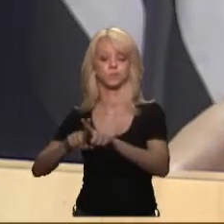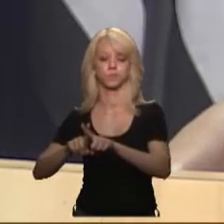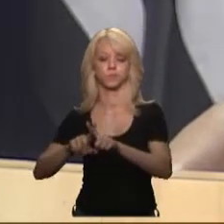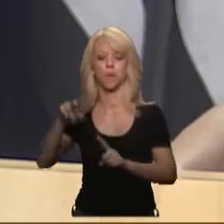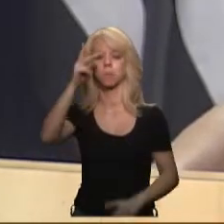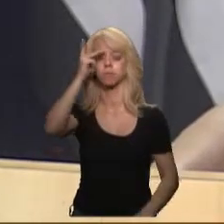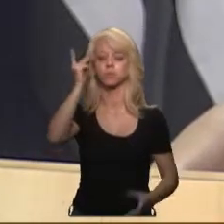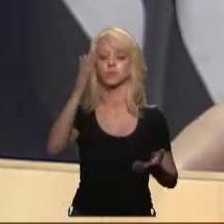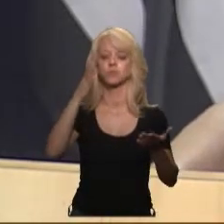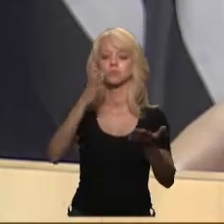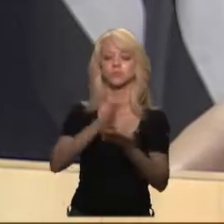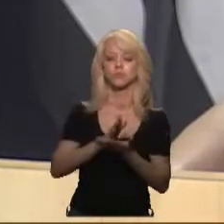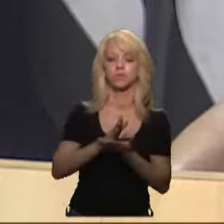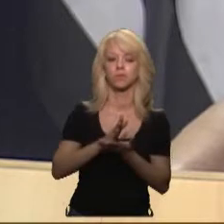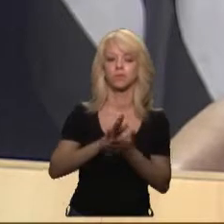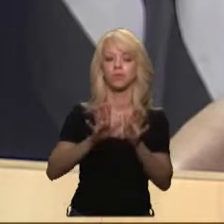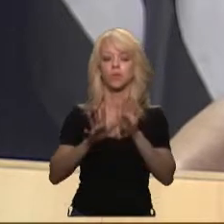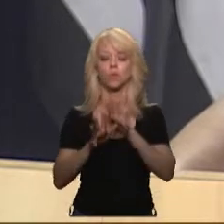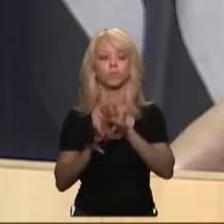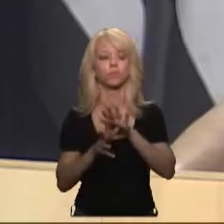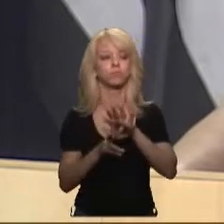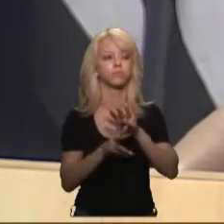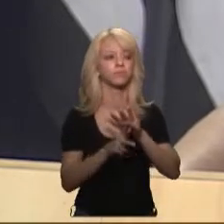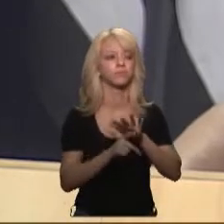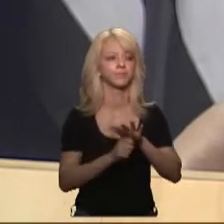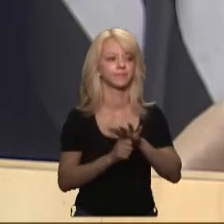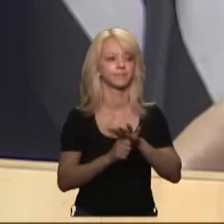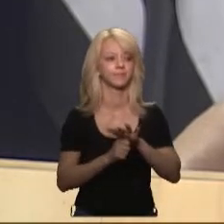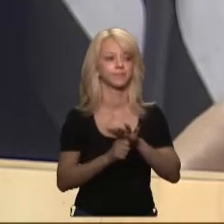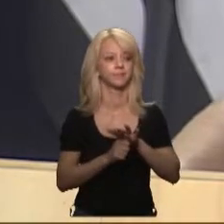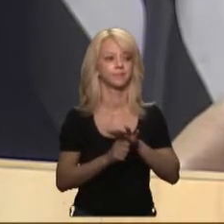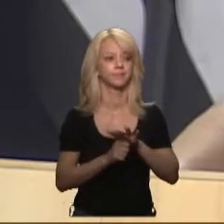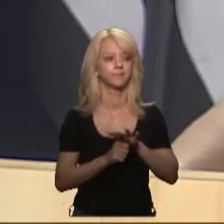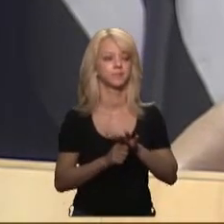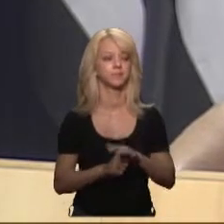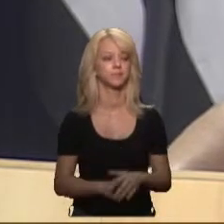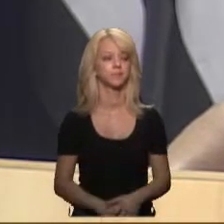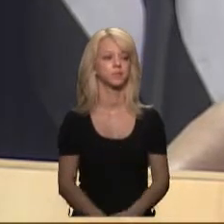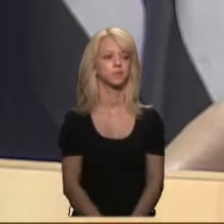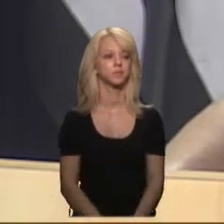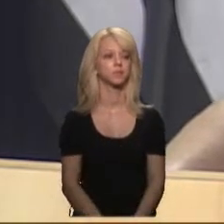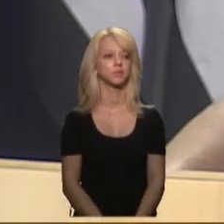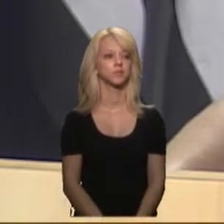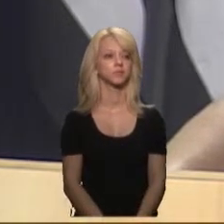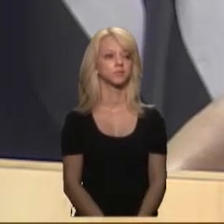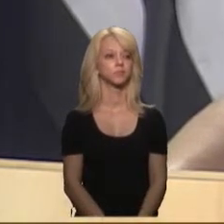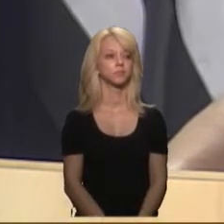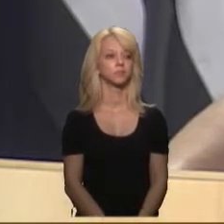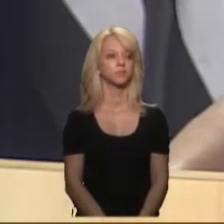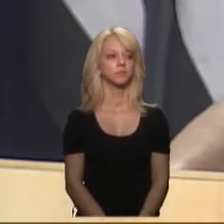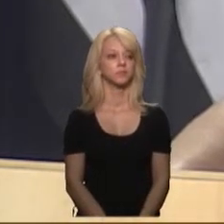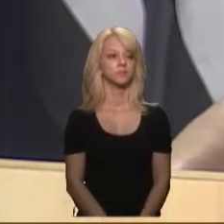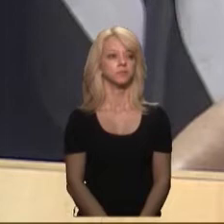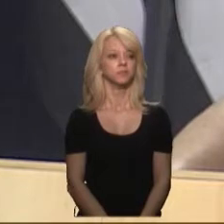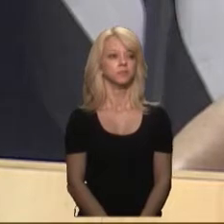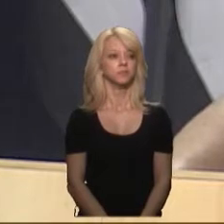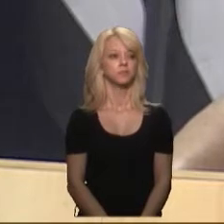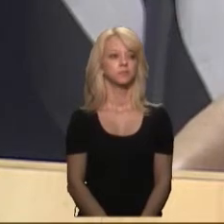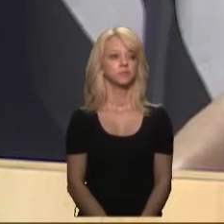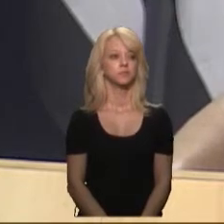extensão do IML, entrou aí para roubar torneiras. Hoje, se vocês forem lá, tem torneiras de